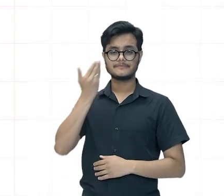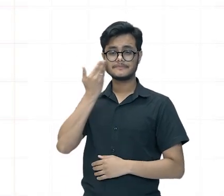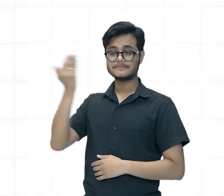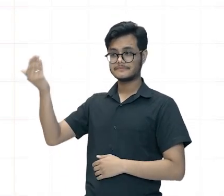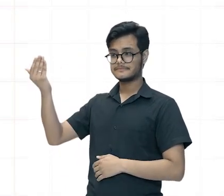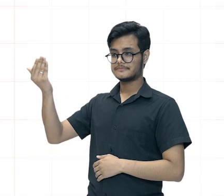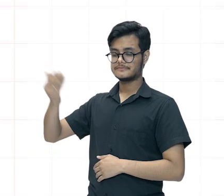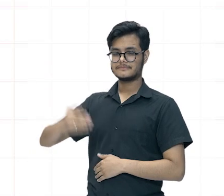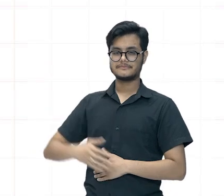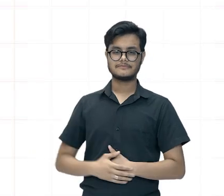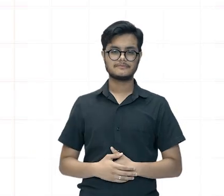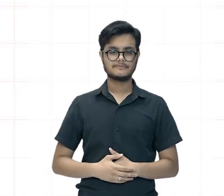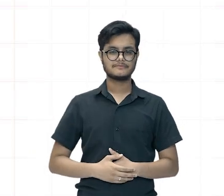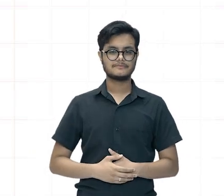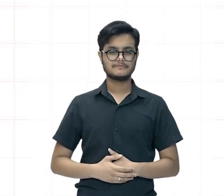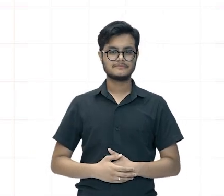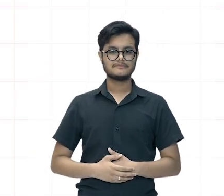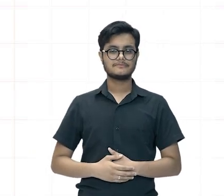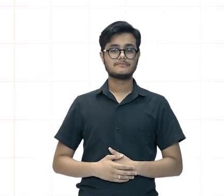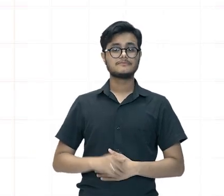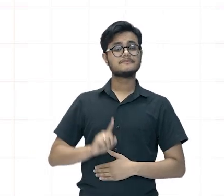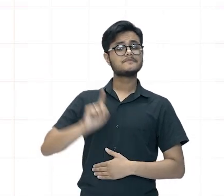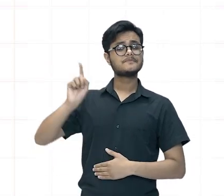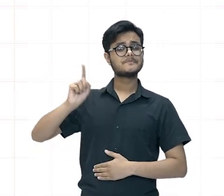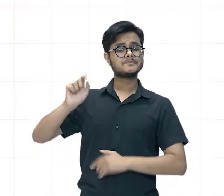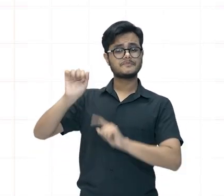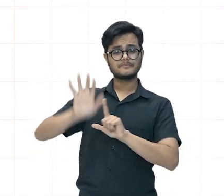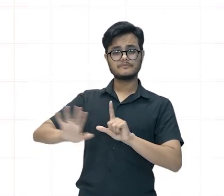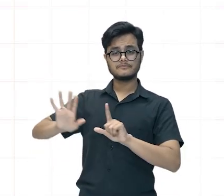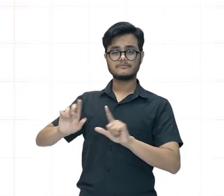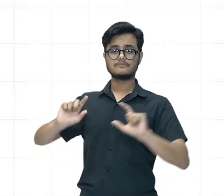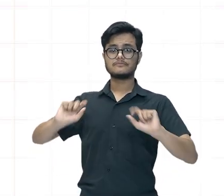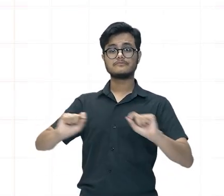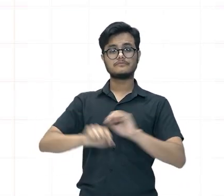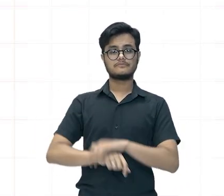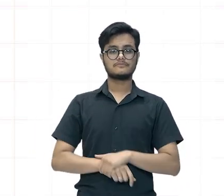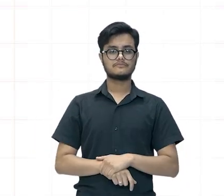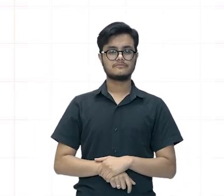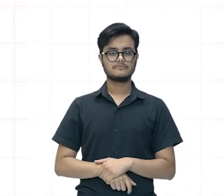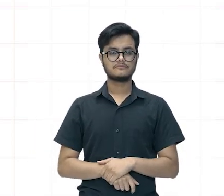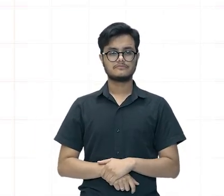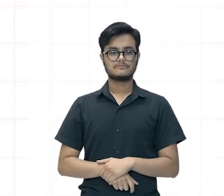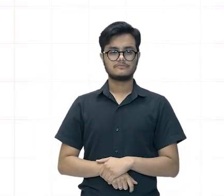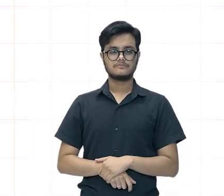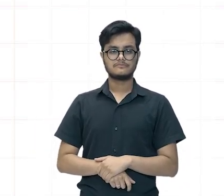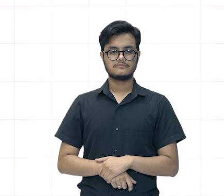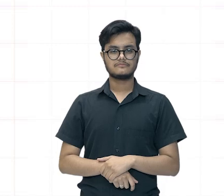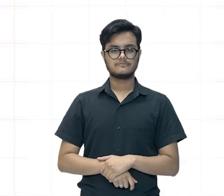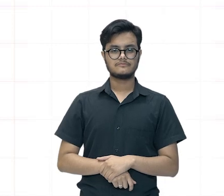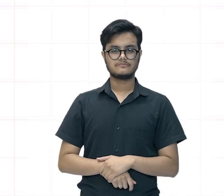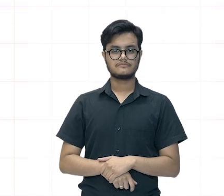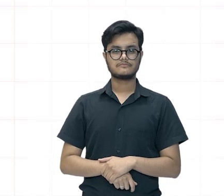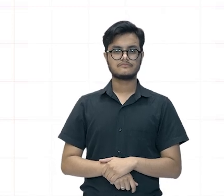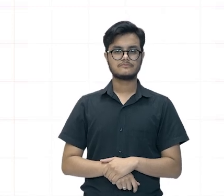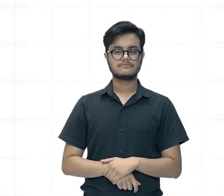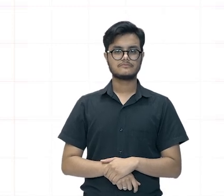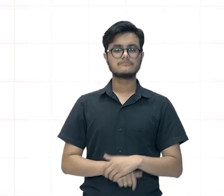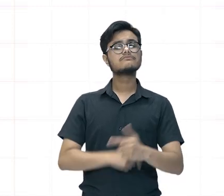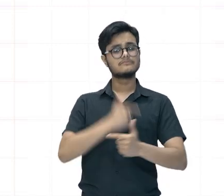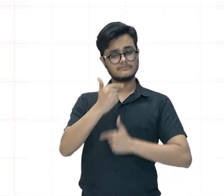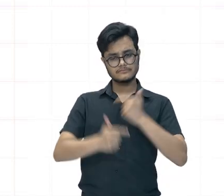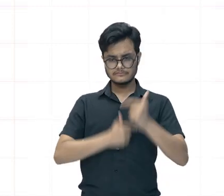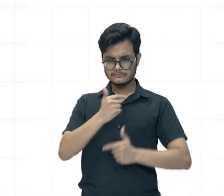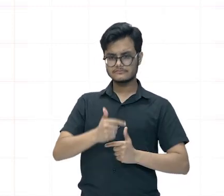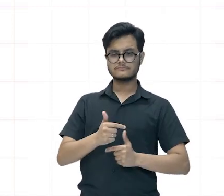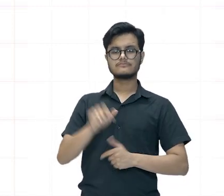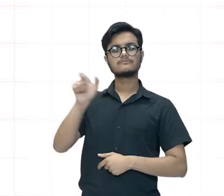tá? Que é então o quê? Percebe nessa imagem que, né, a gente tem ali aqueles que mais trabalham ali embaixo, tá? Que